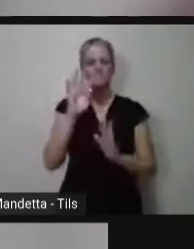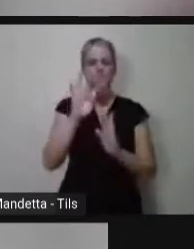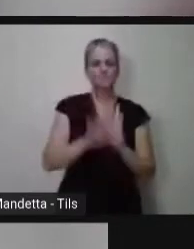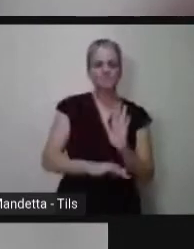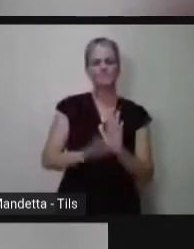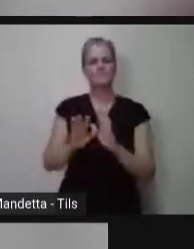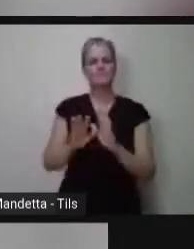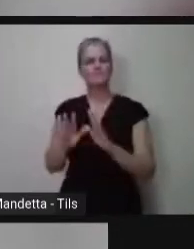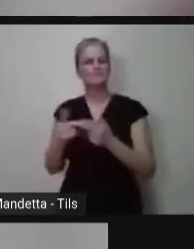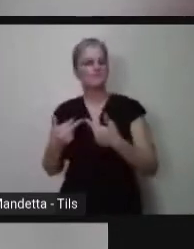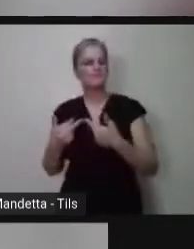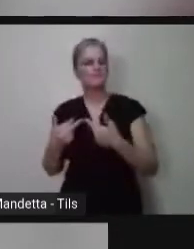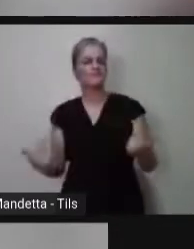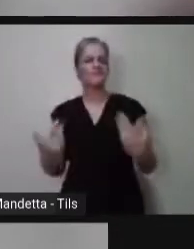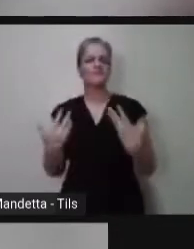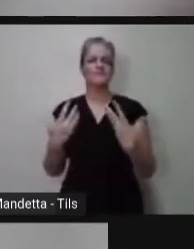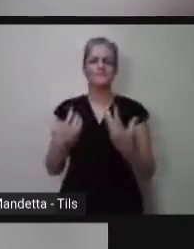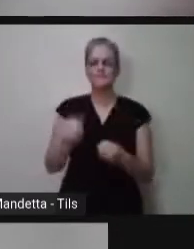encontrado